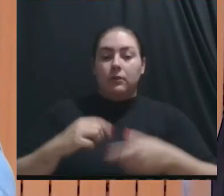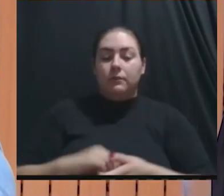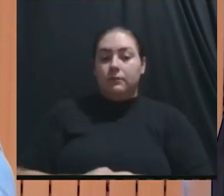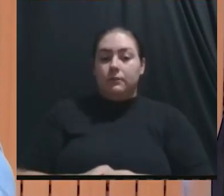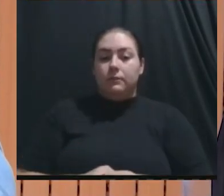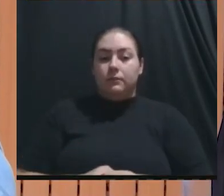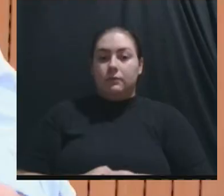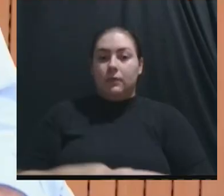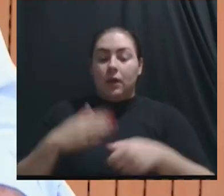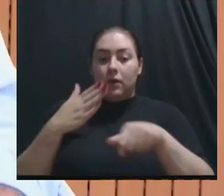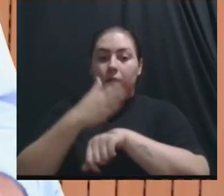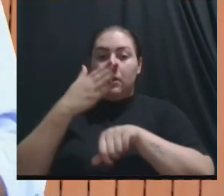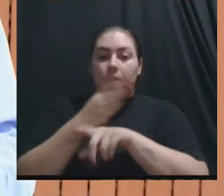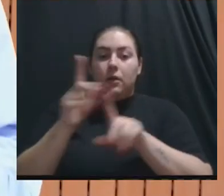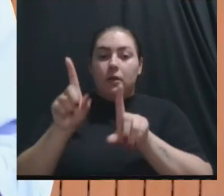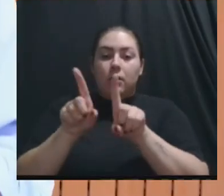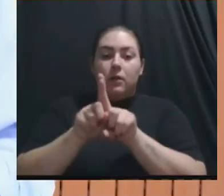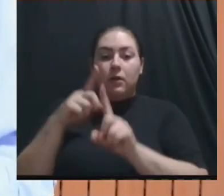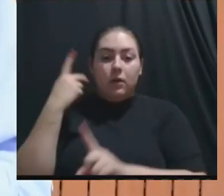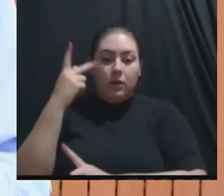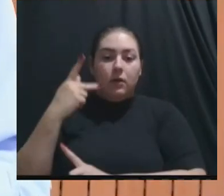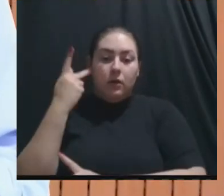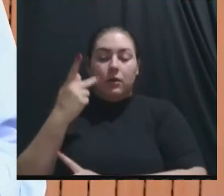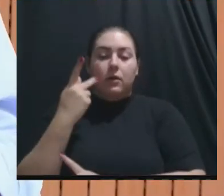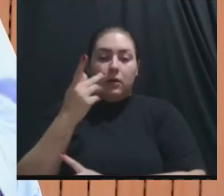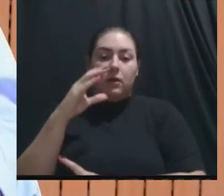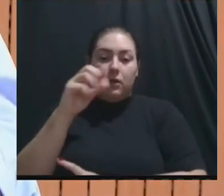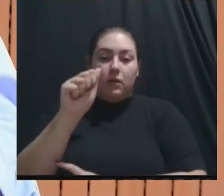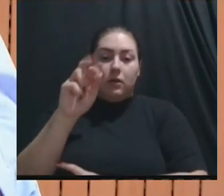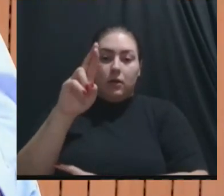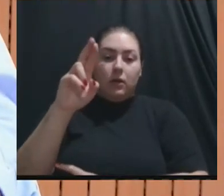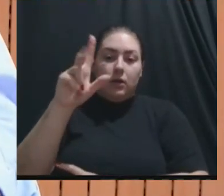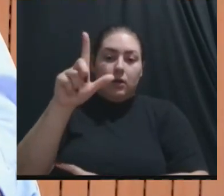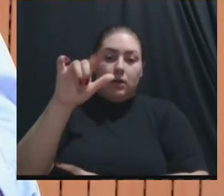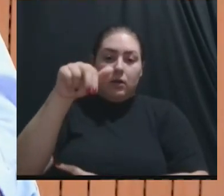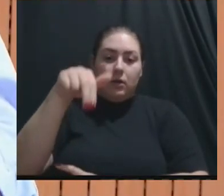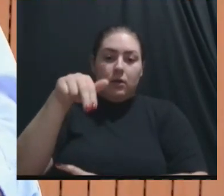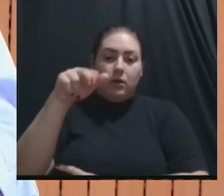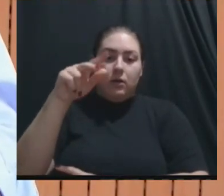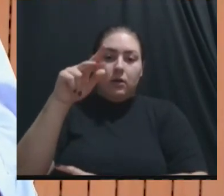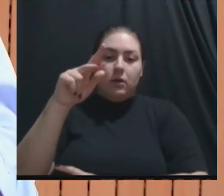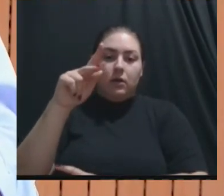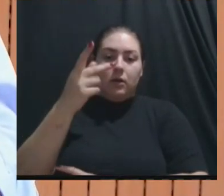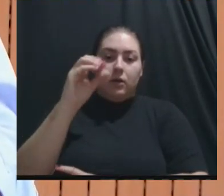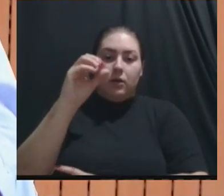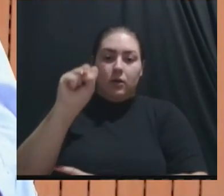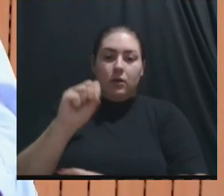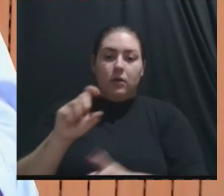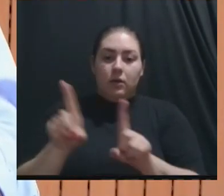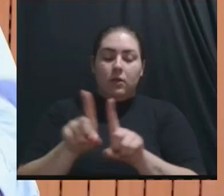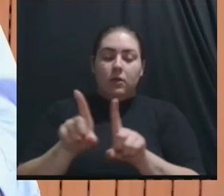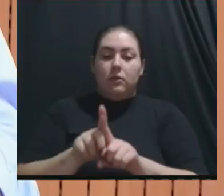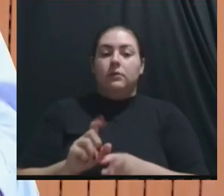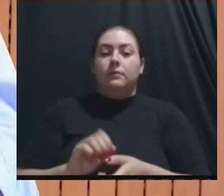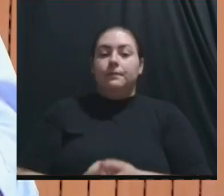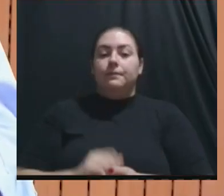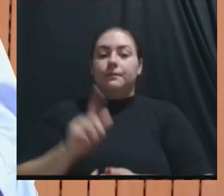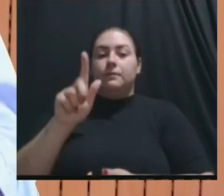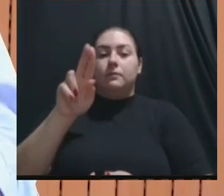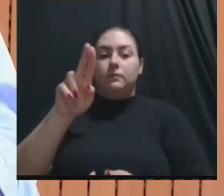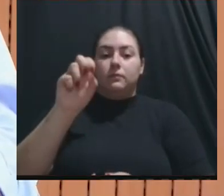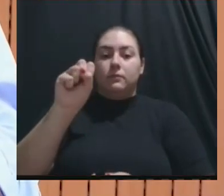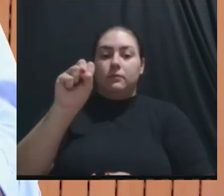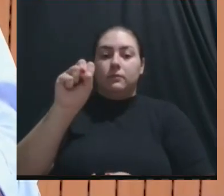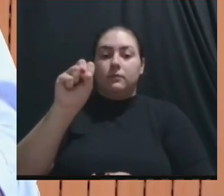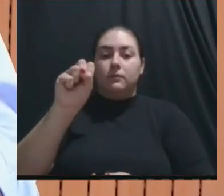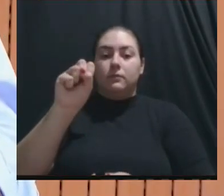vereador Carlinhos Camelô e o presidente da Câmara de Campinas, Luiz Rossini. Eu acho que discutir esse tema, né, o capacitismo, que é